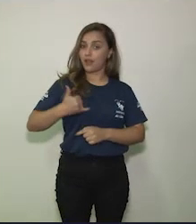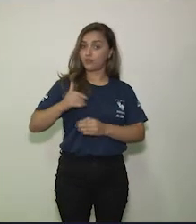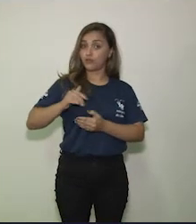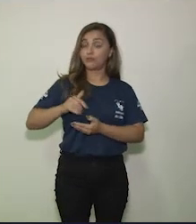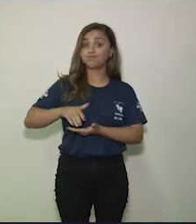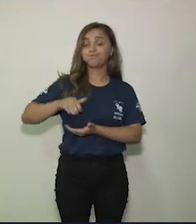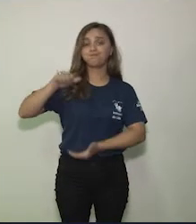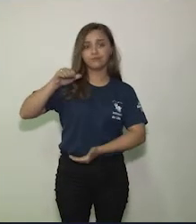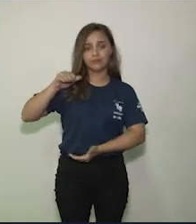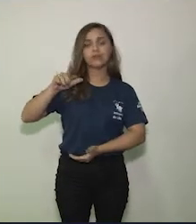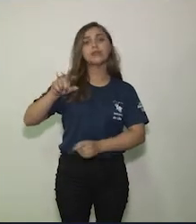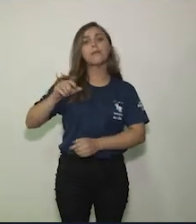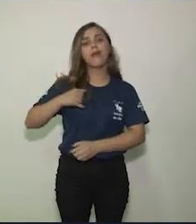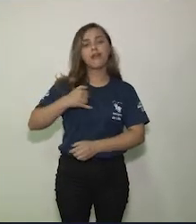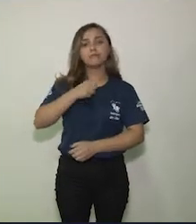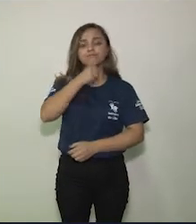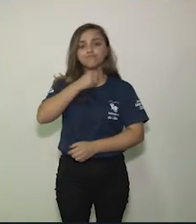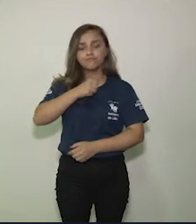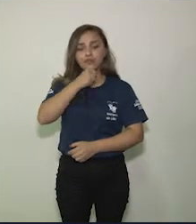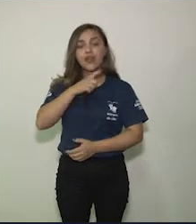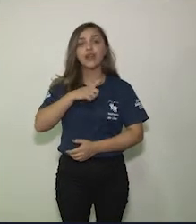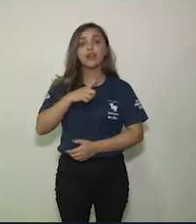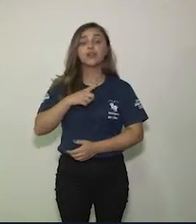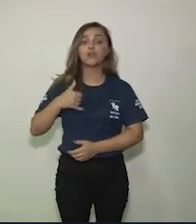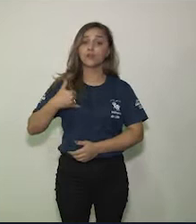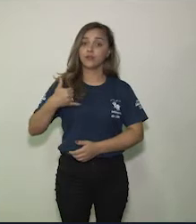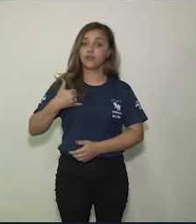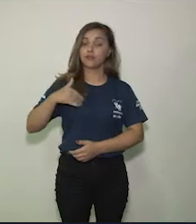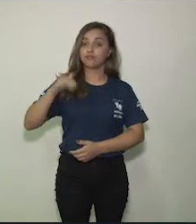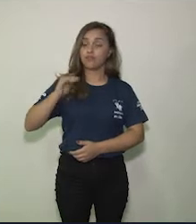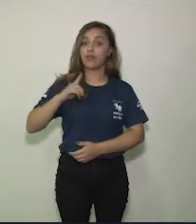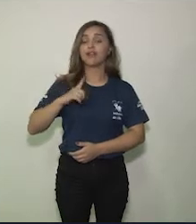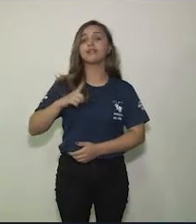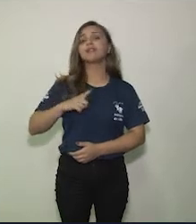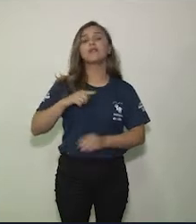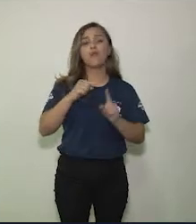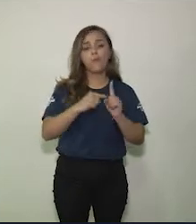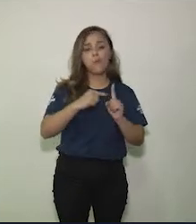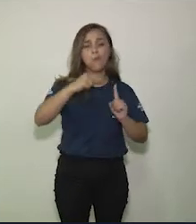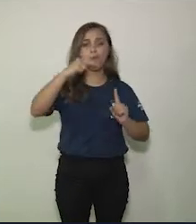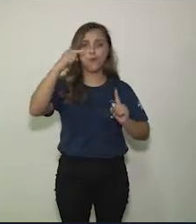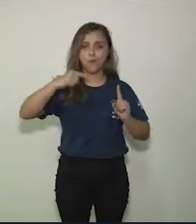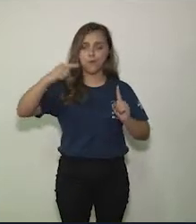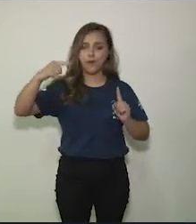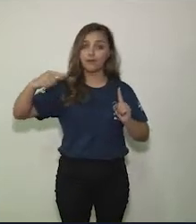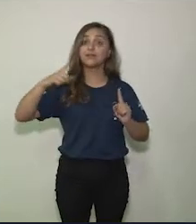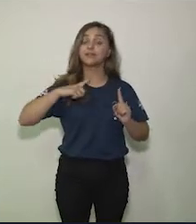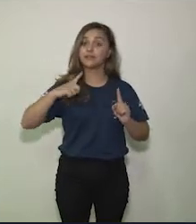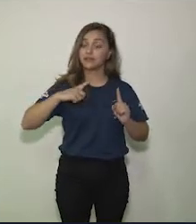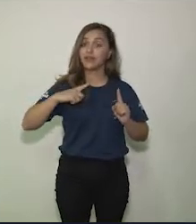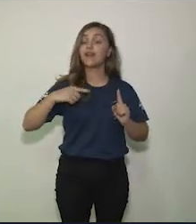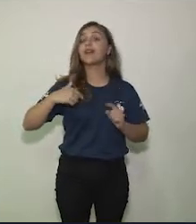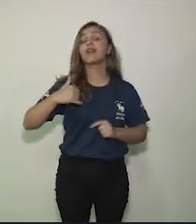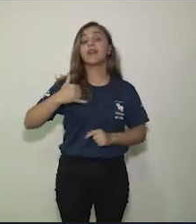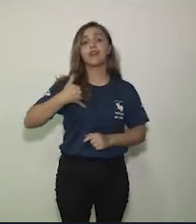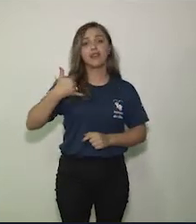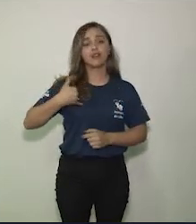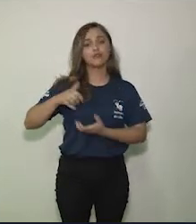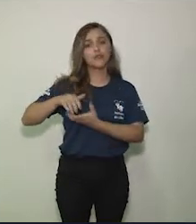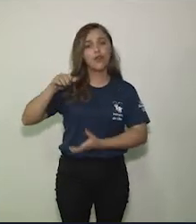idosos, impactou que na fase 2 nós tivéssemos uma elevação, quer dizer, um desvio. Os